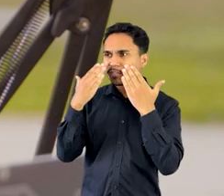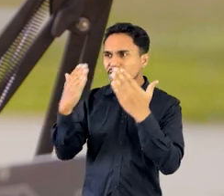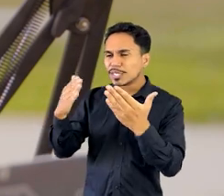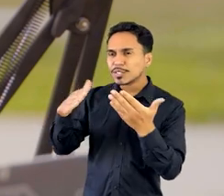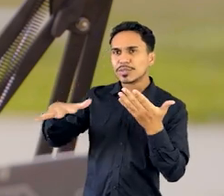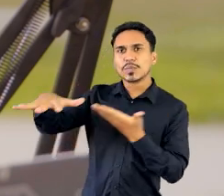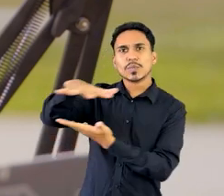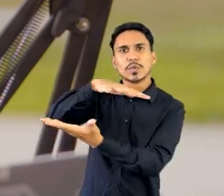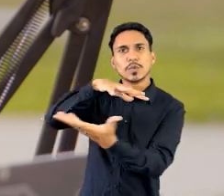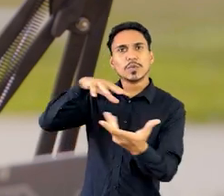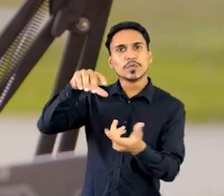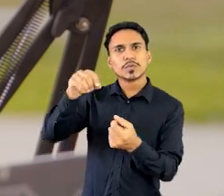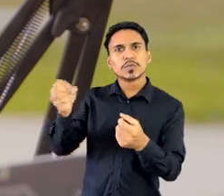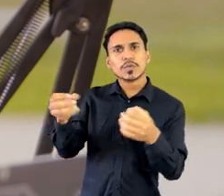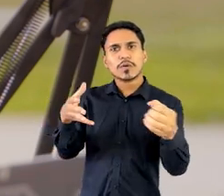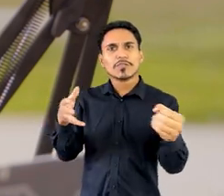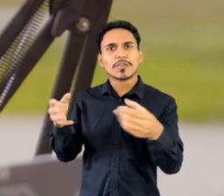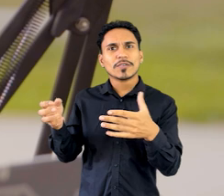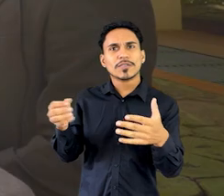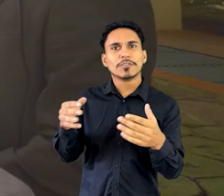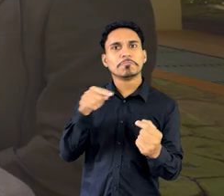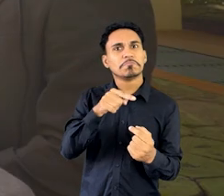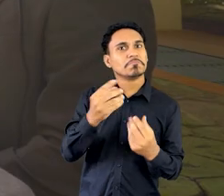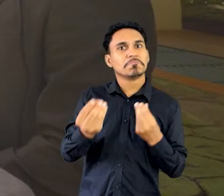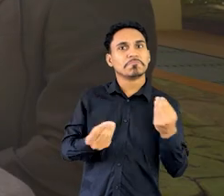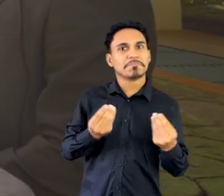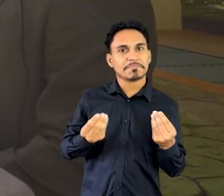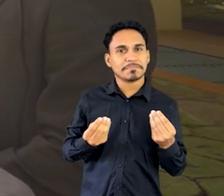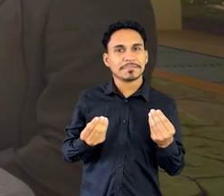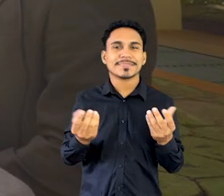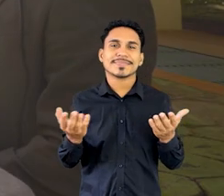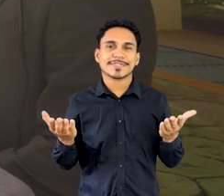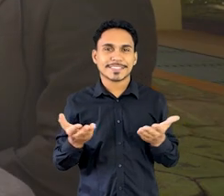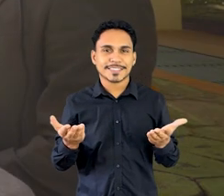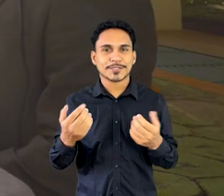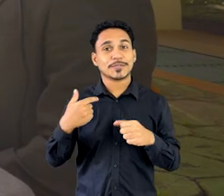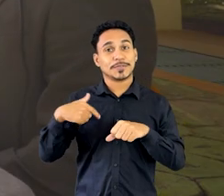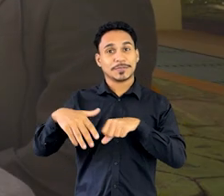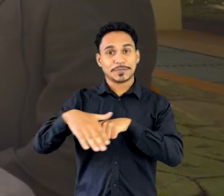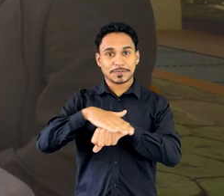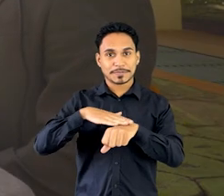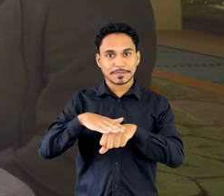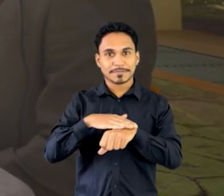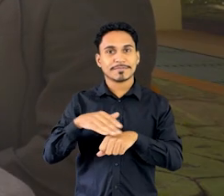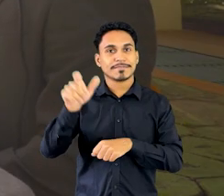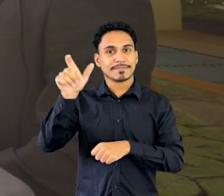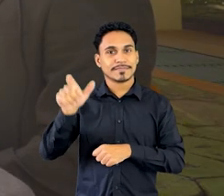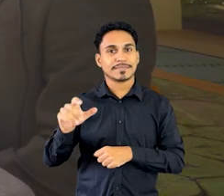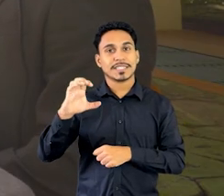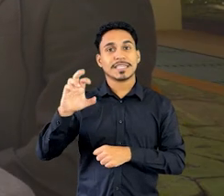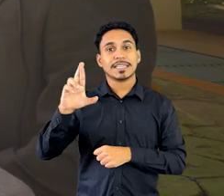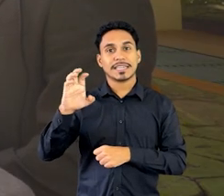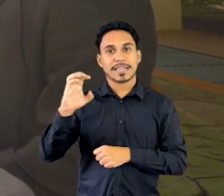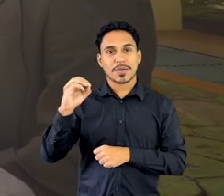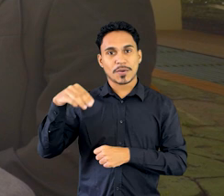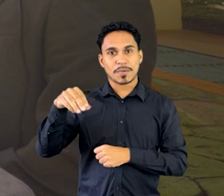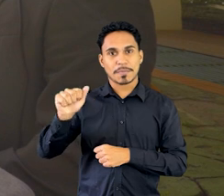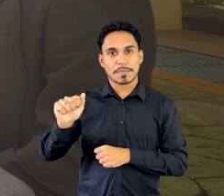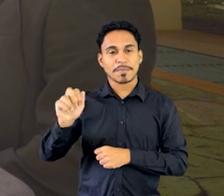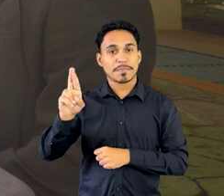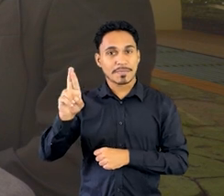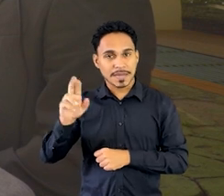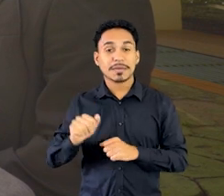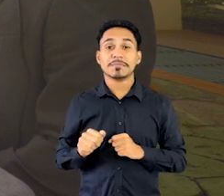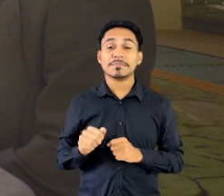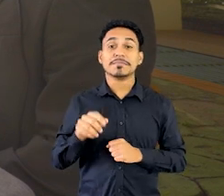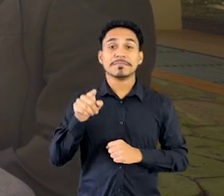educação aqui hoje agora eu vou conversar com o creol mar de Souza o cio da Dharma Consultoria